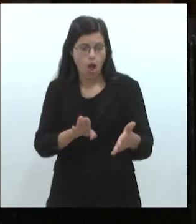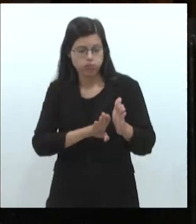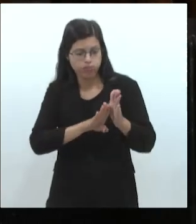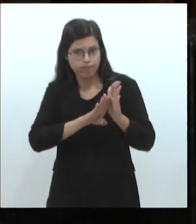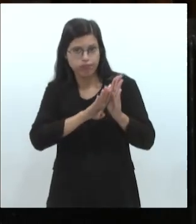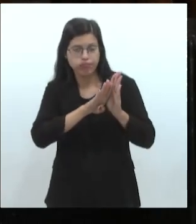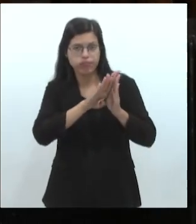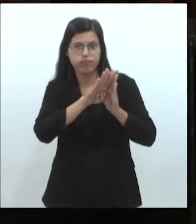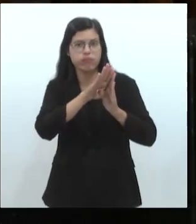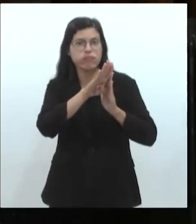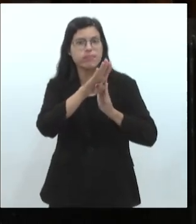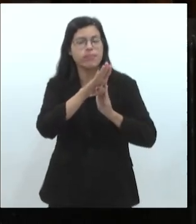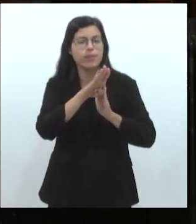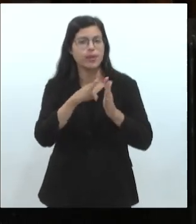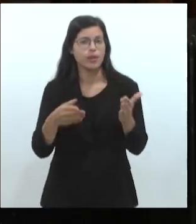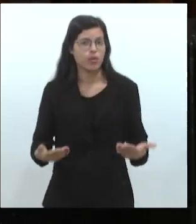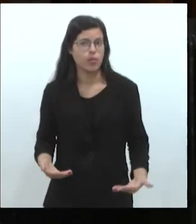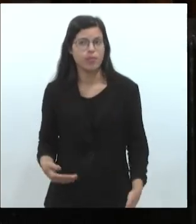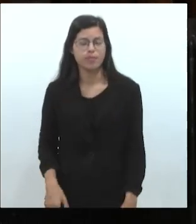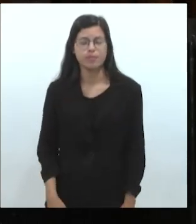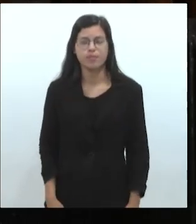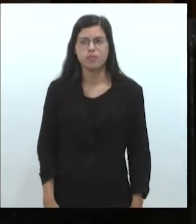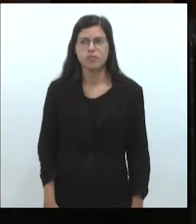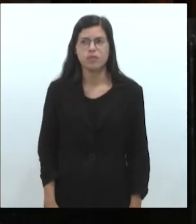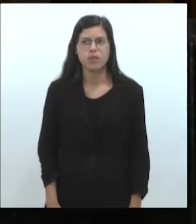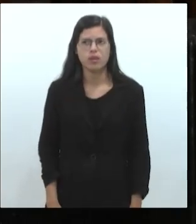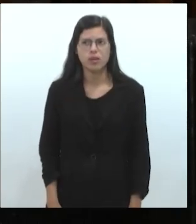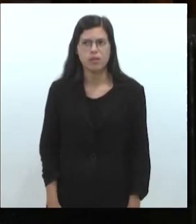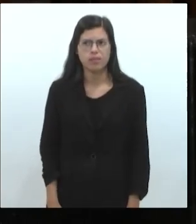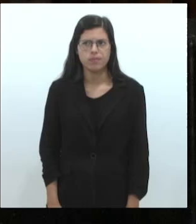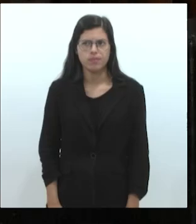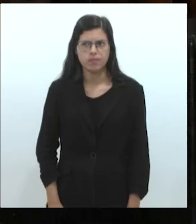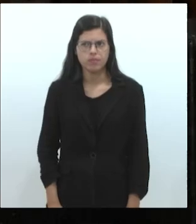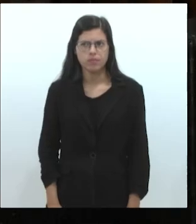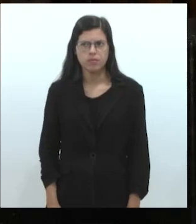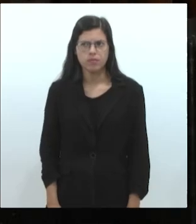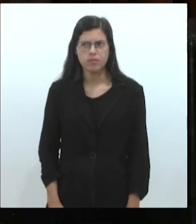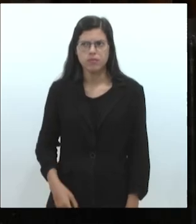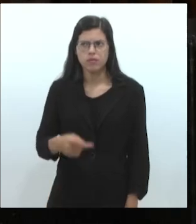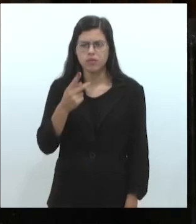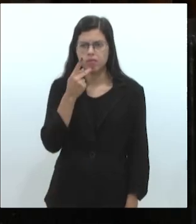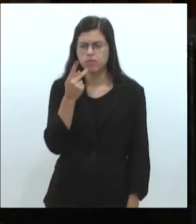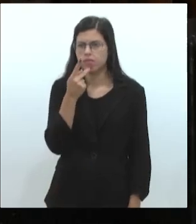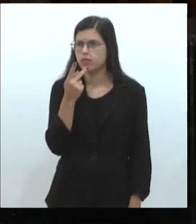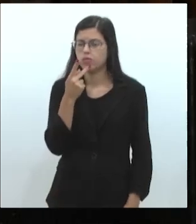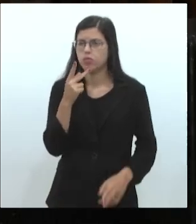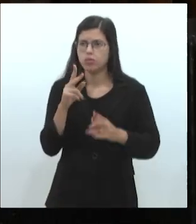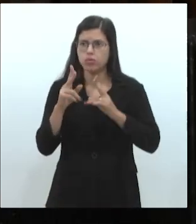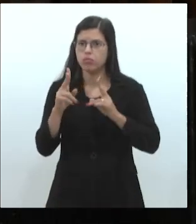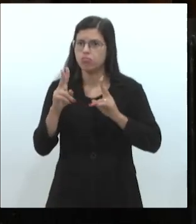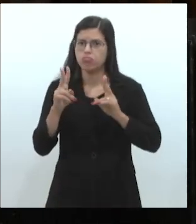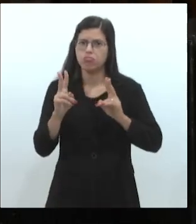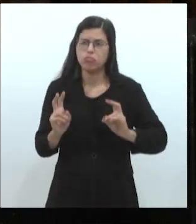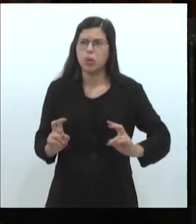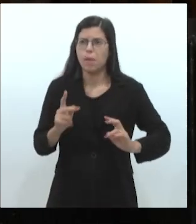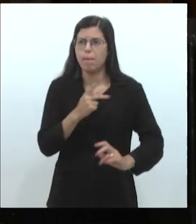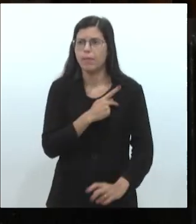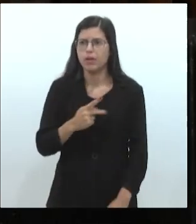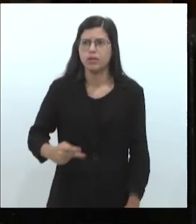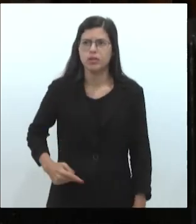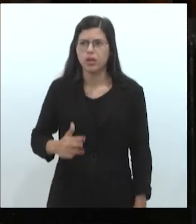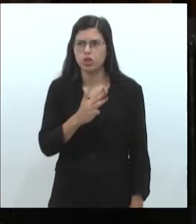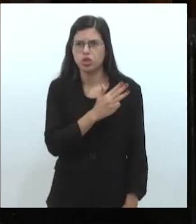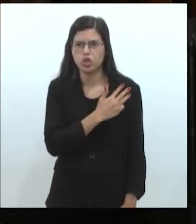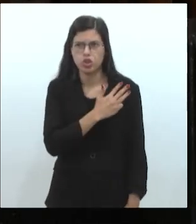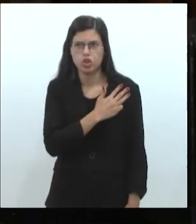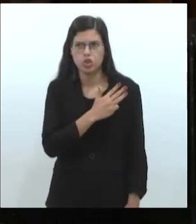regiões metropolitanas. E aqui não se fala, levianamente, de nenhuma forma, de que o presidente Lula